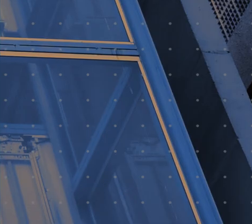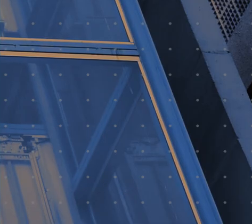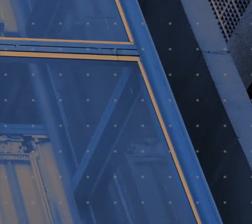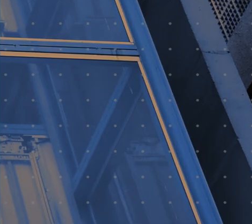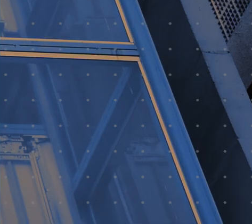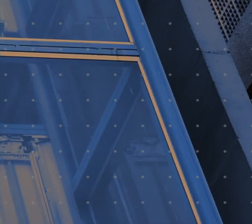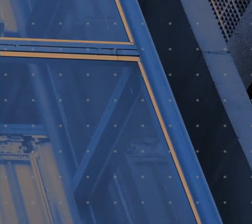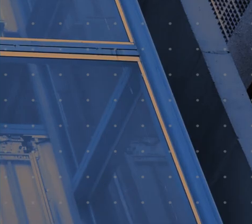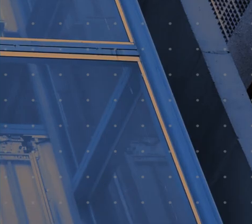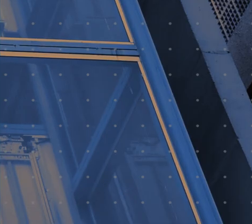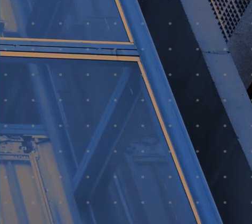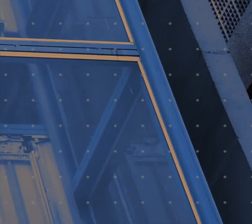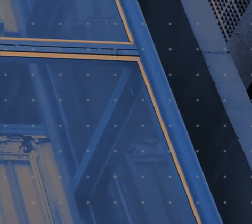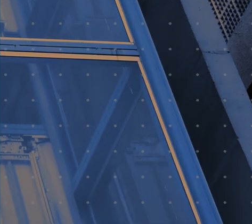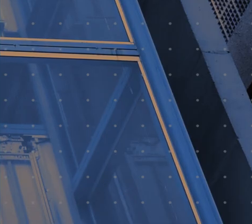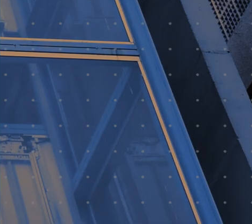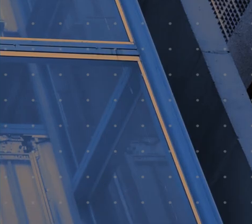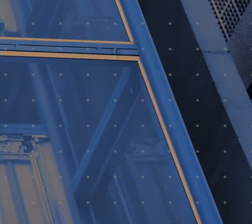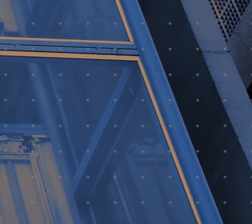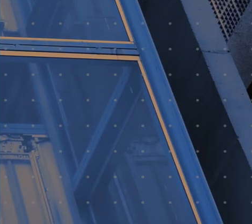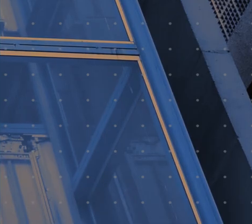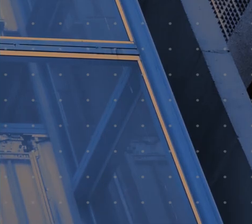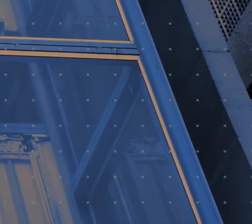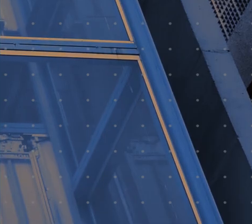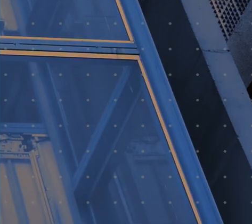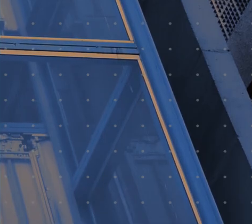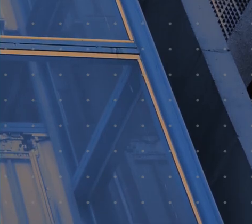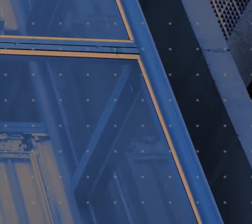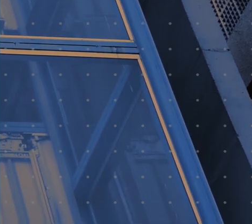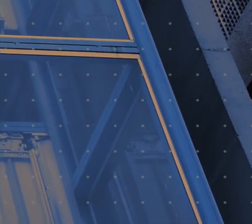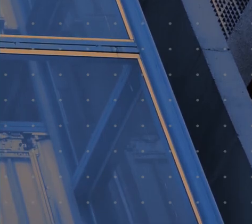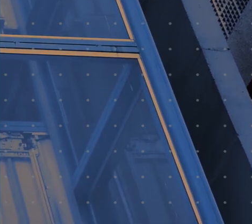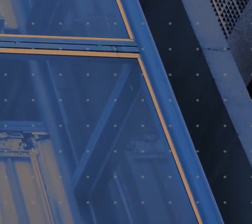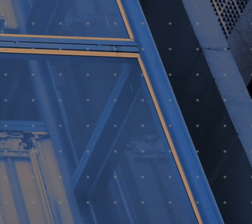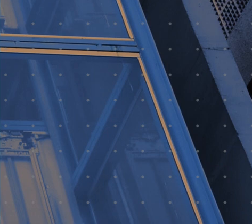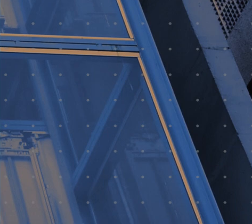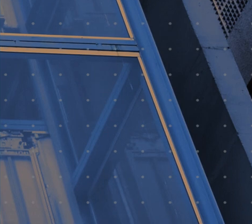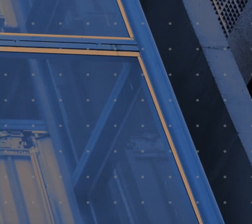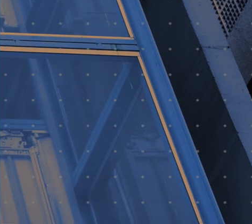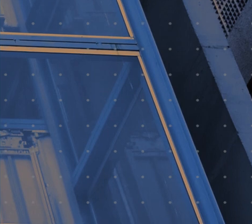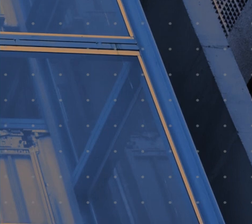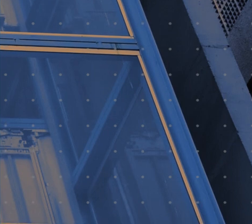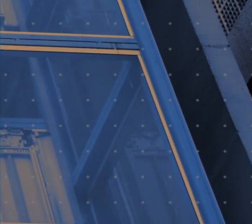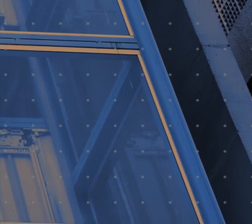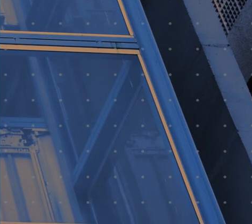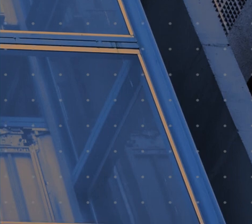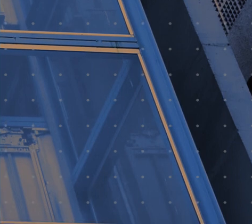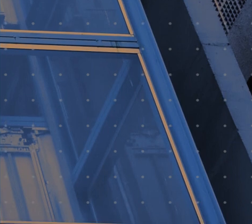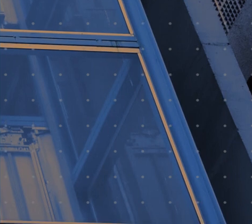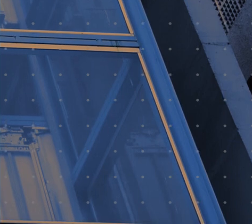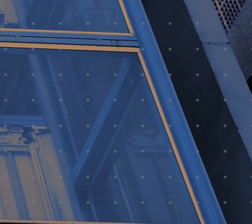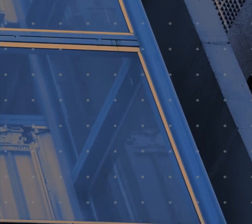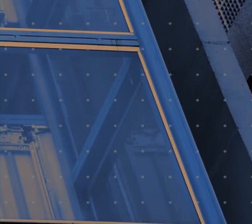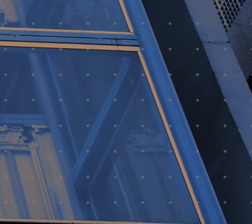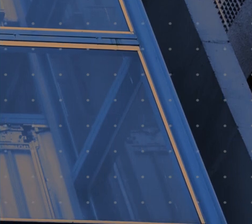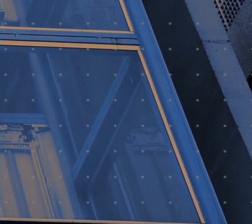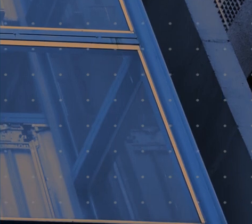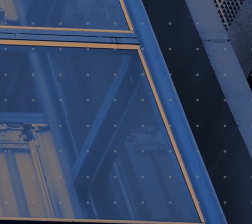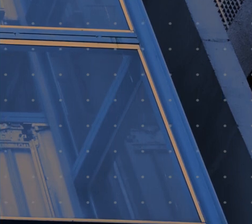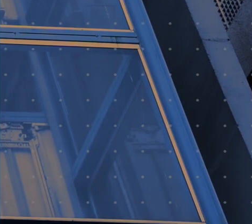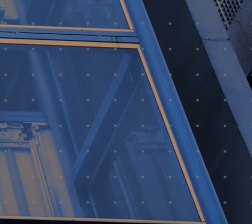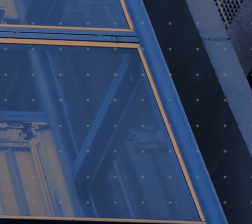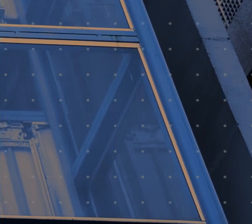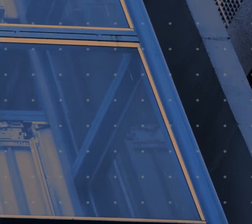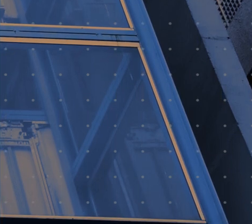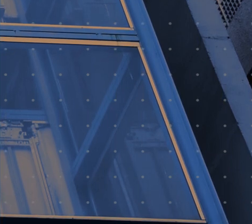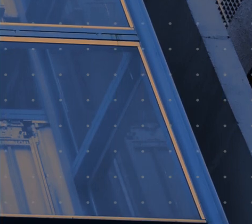nos serviços gerais, encarregado de obras, farmacêutico, fiscal de caixa, fiscal de